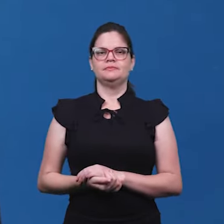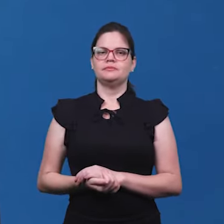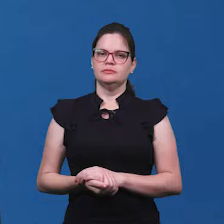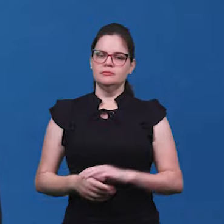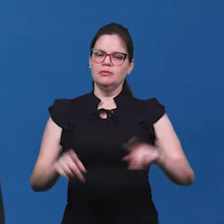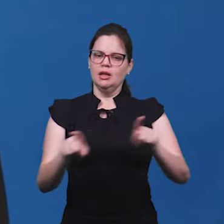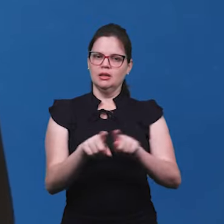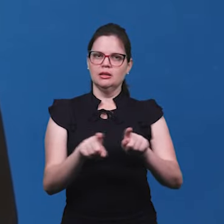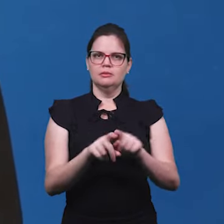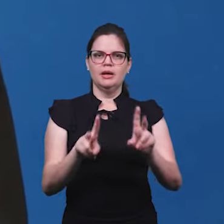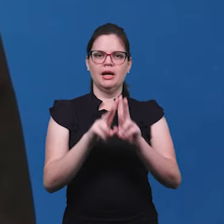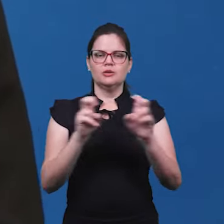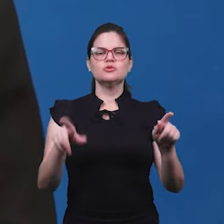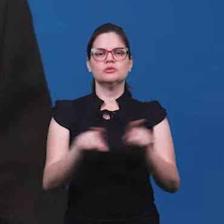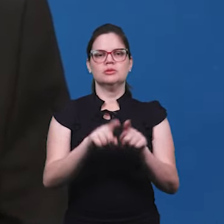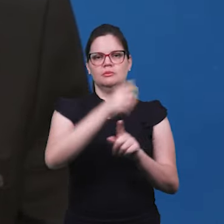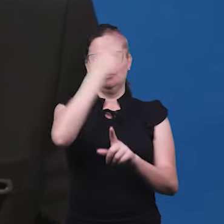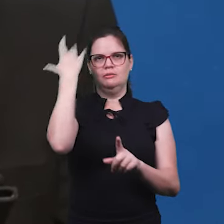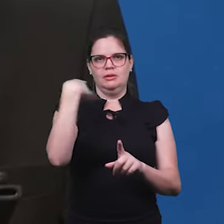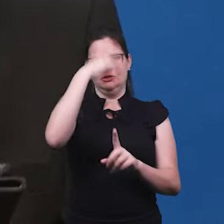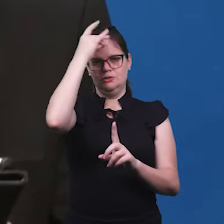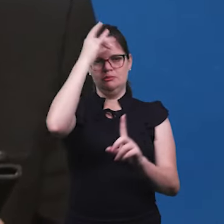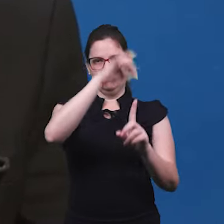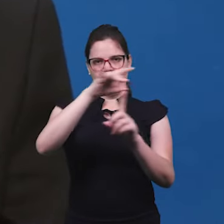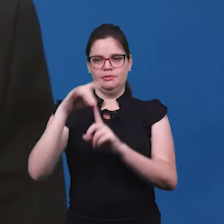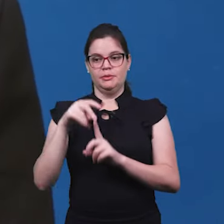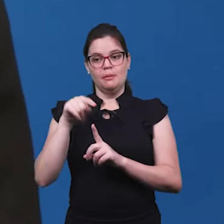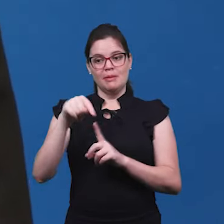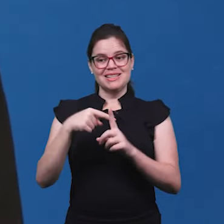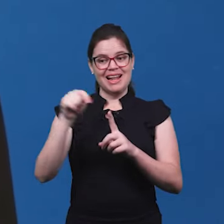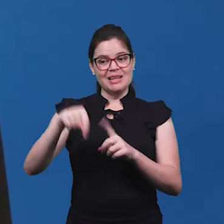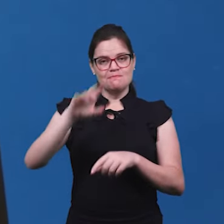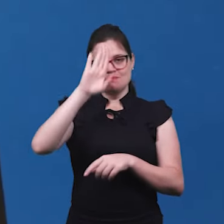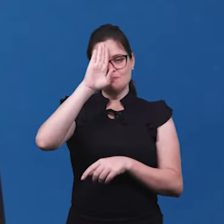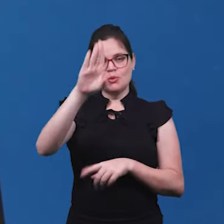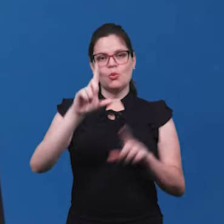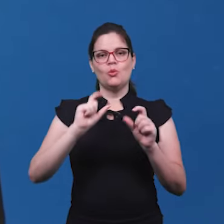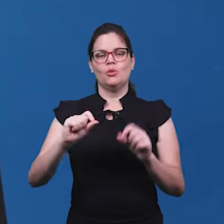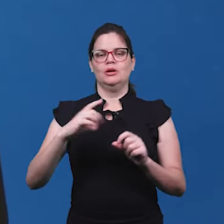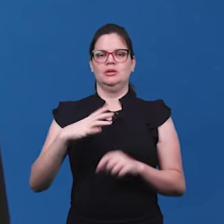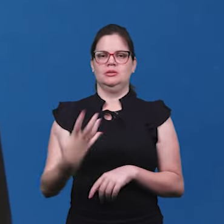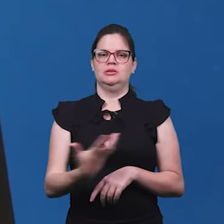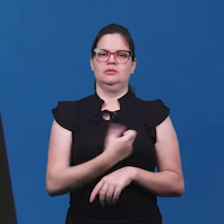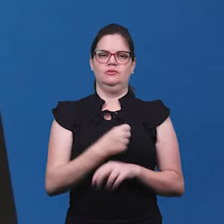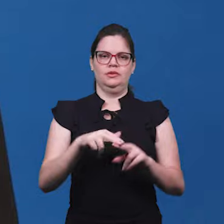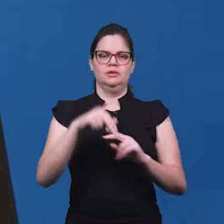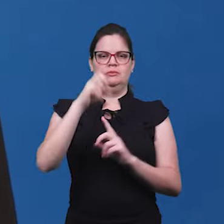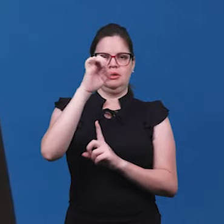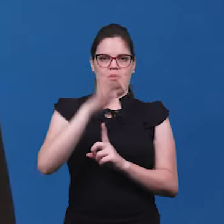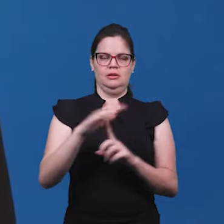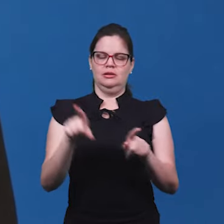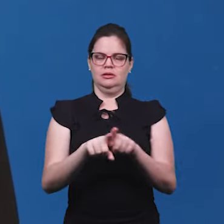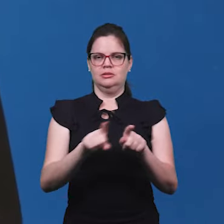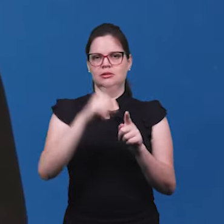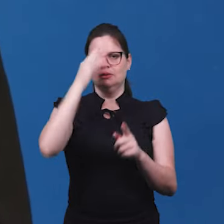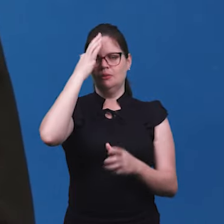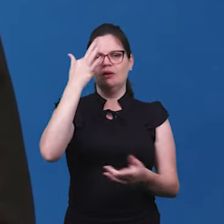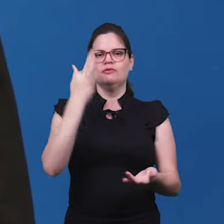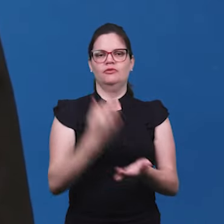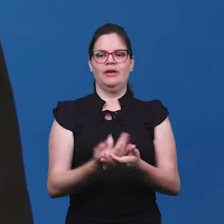coisa relacionada ao batismo com o Espírito Santo, mas ali foi mais a questão da salvação pela graça e que